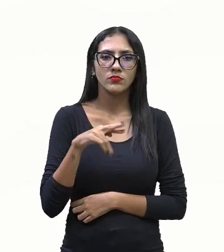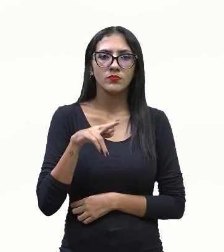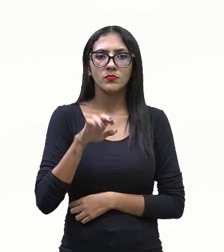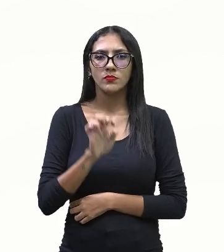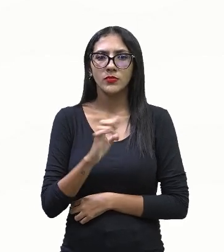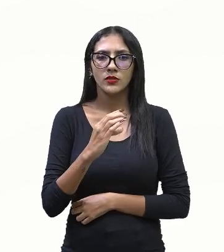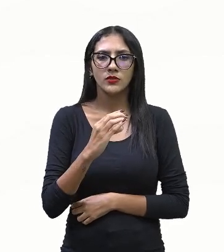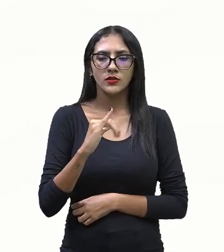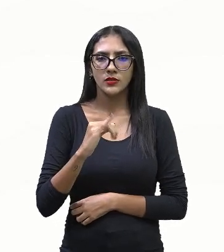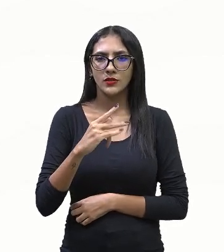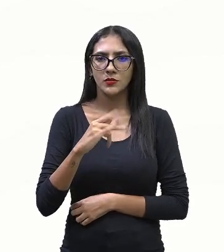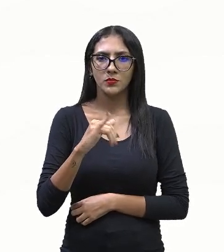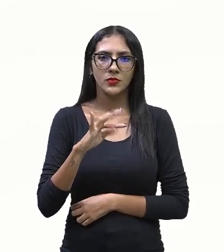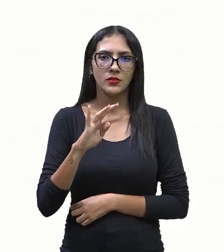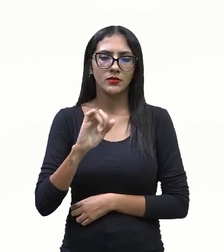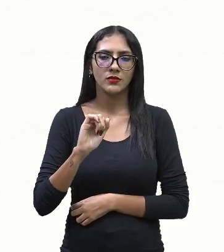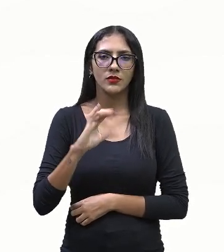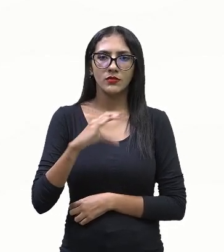né?